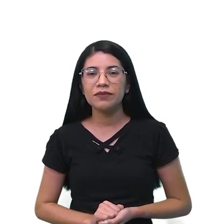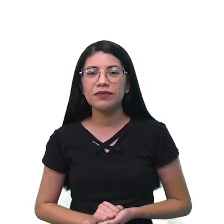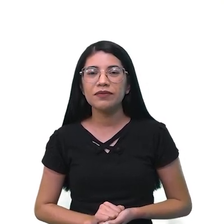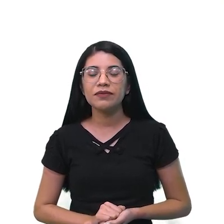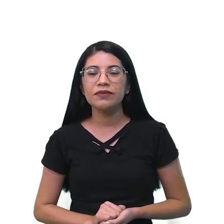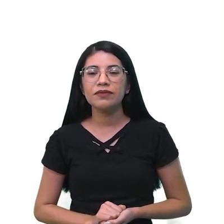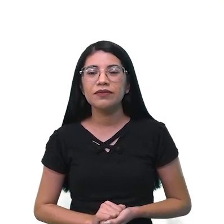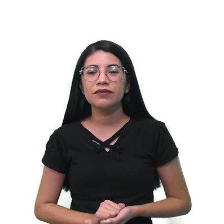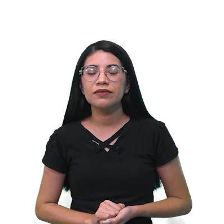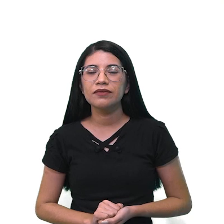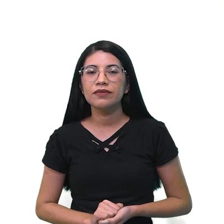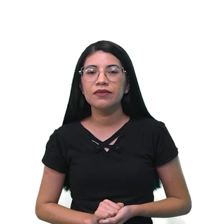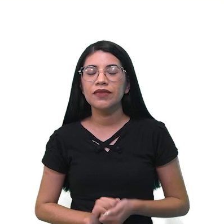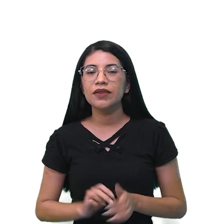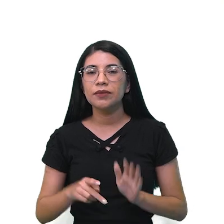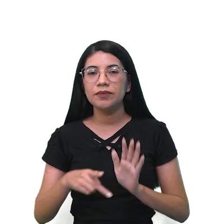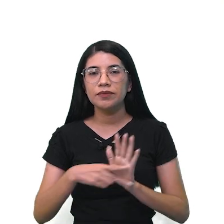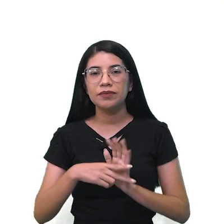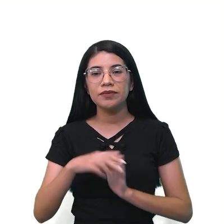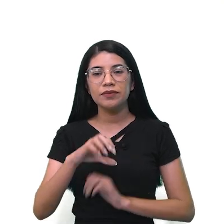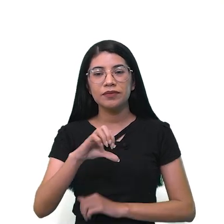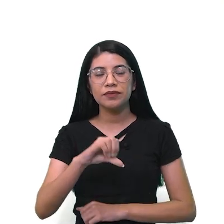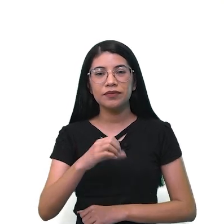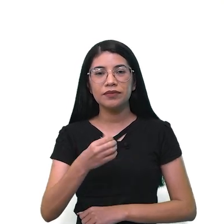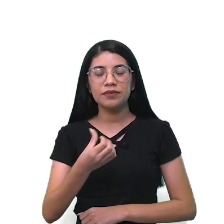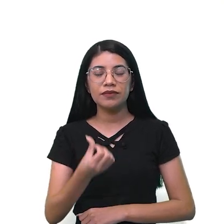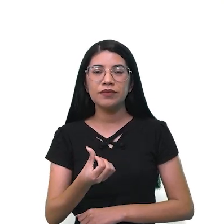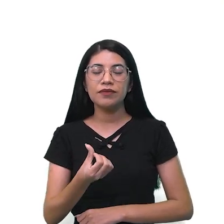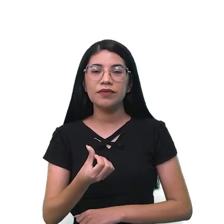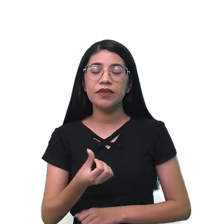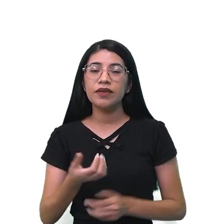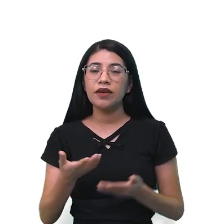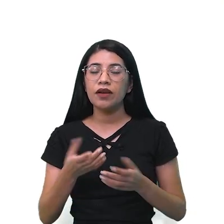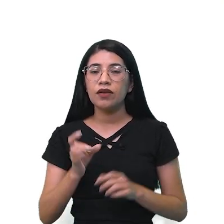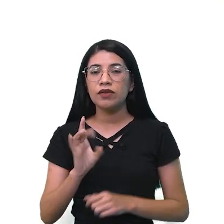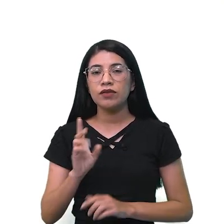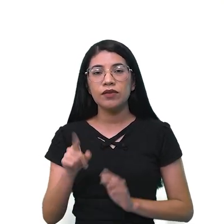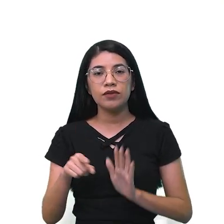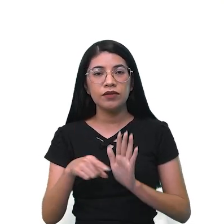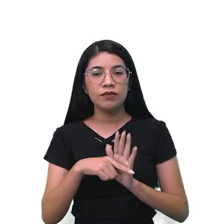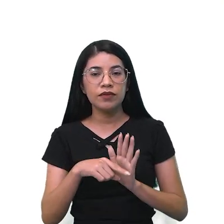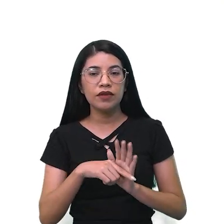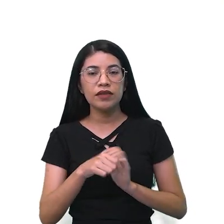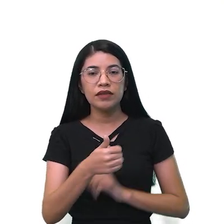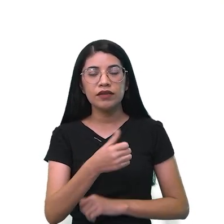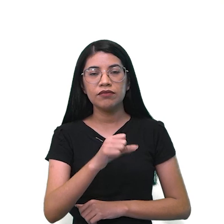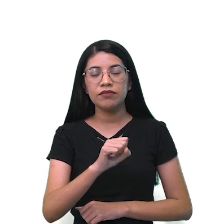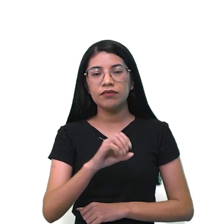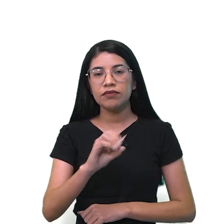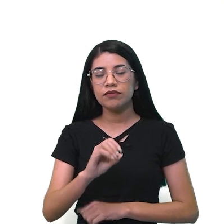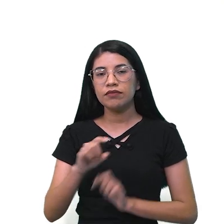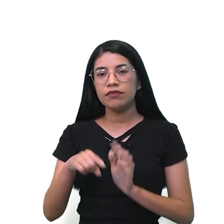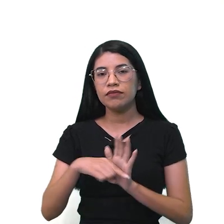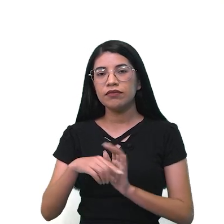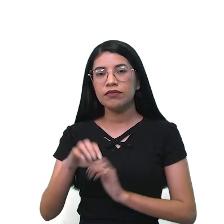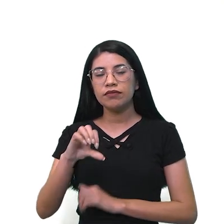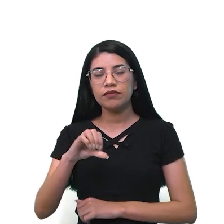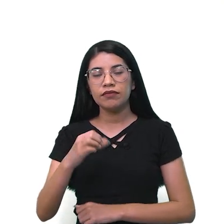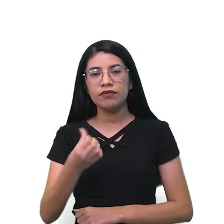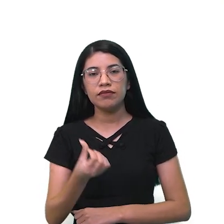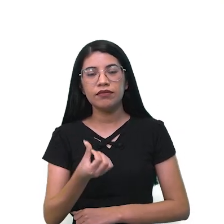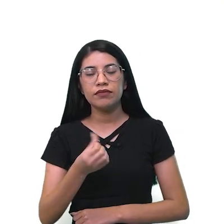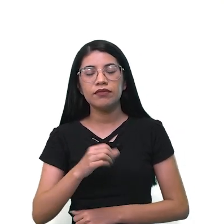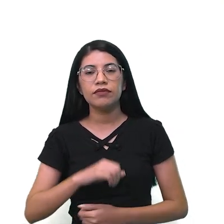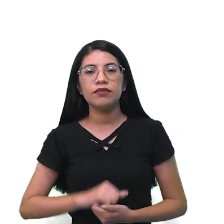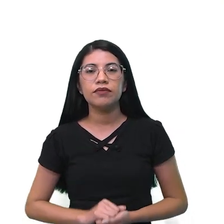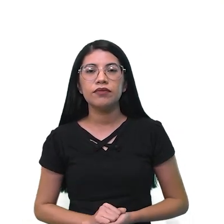em 96. Aí basta a gente fazer agora a subtração, né? 180 menos 96. Então,